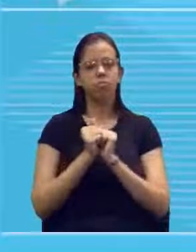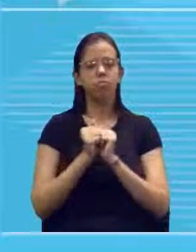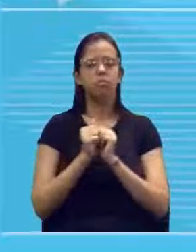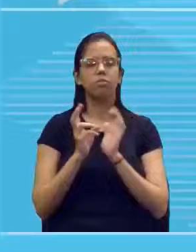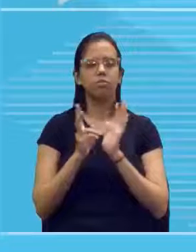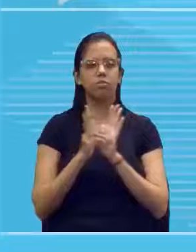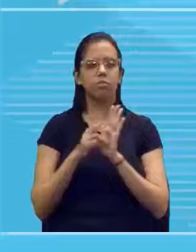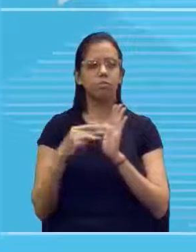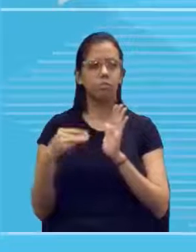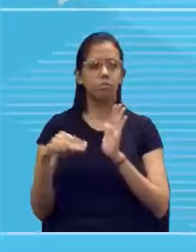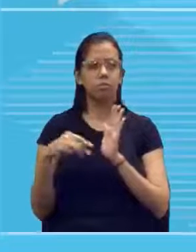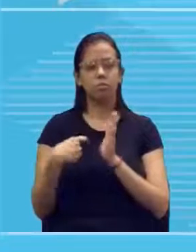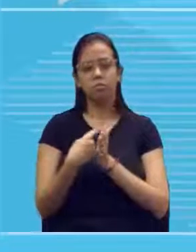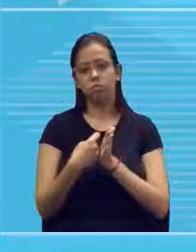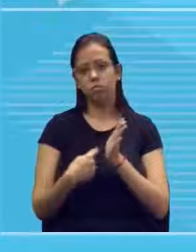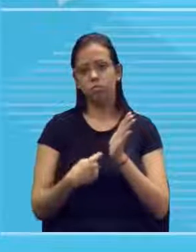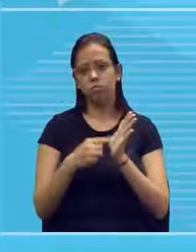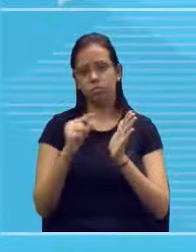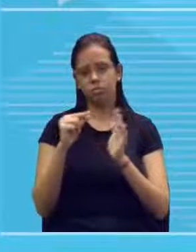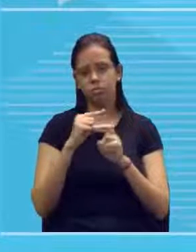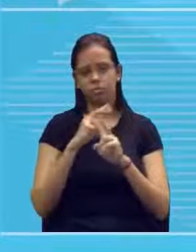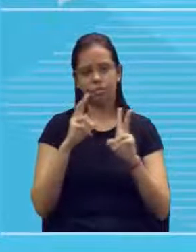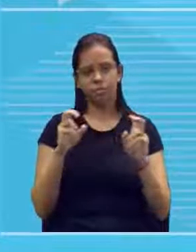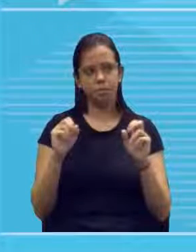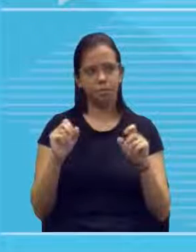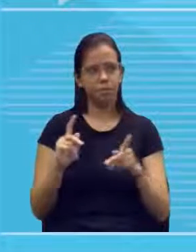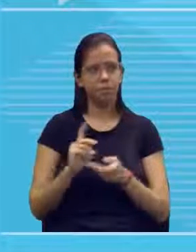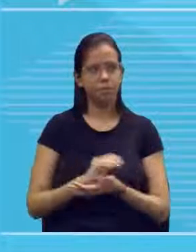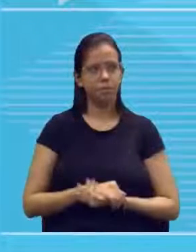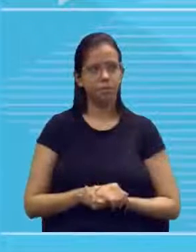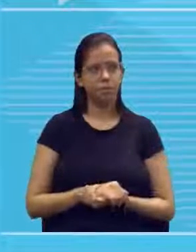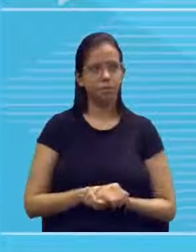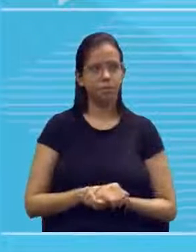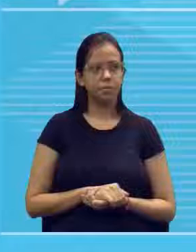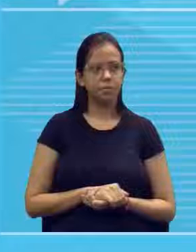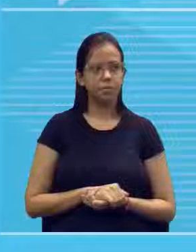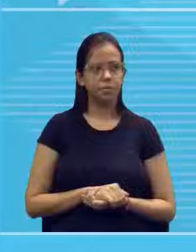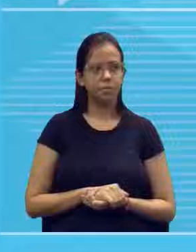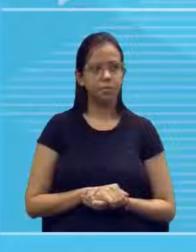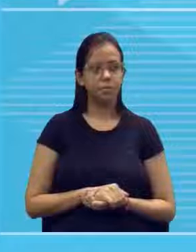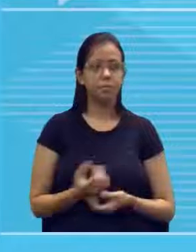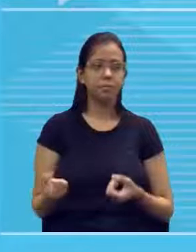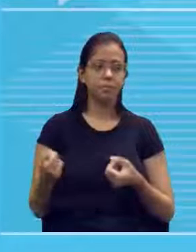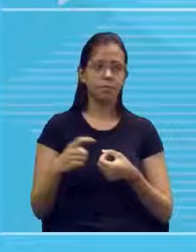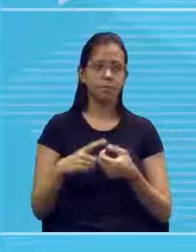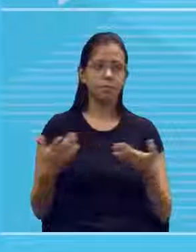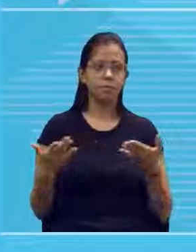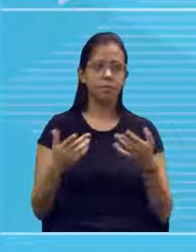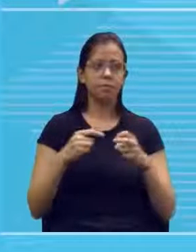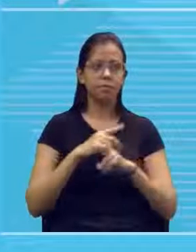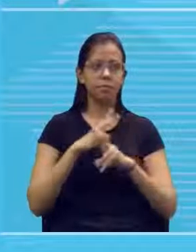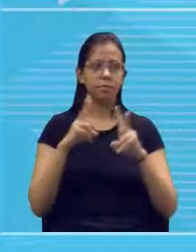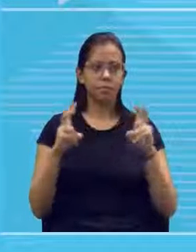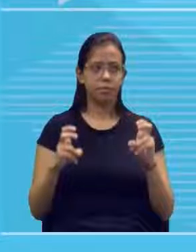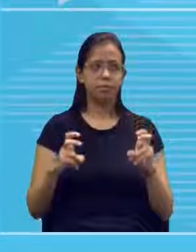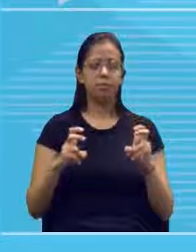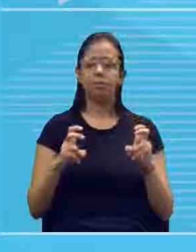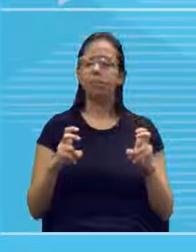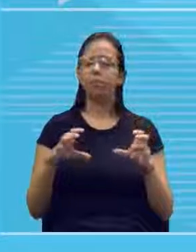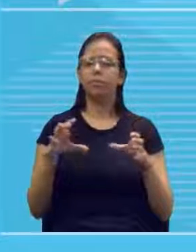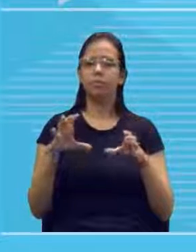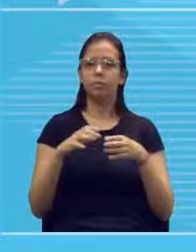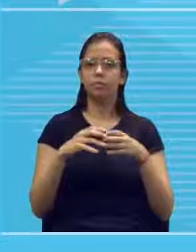e escrever um pouco sobre ele está bom então a gente volta aqui para constelação da Anta que é